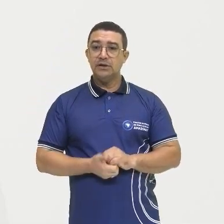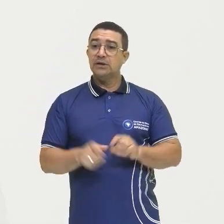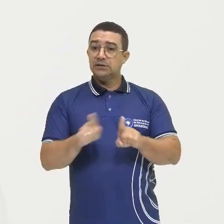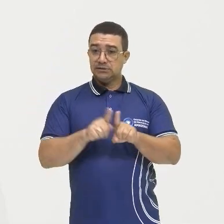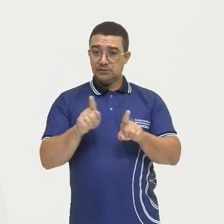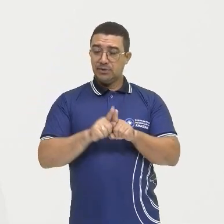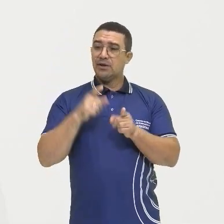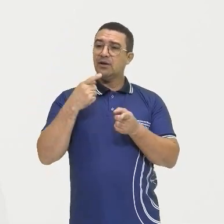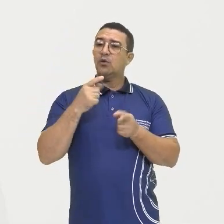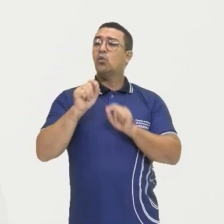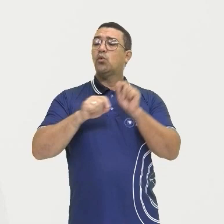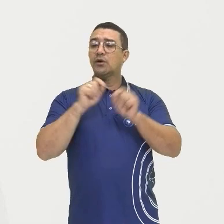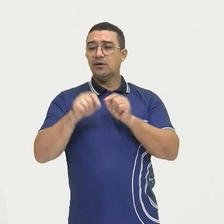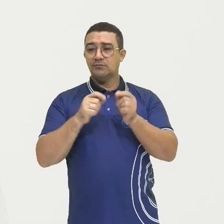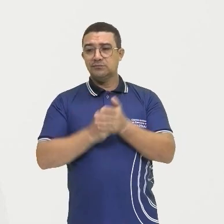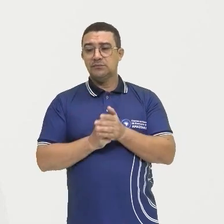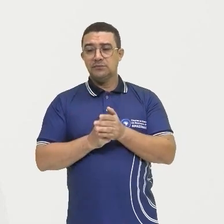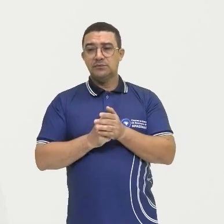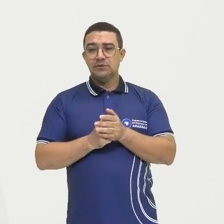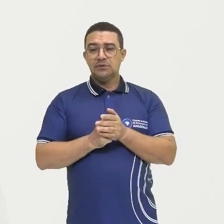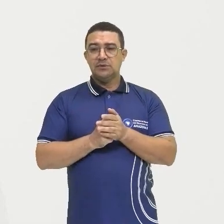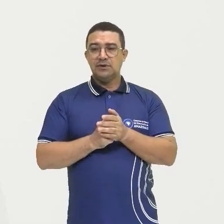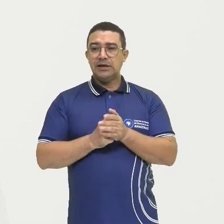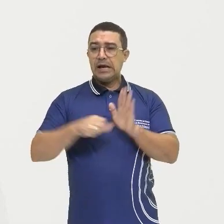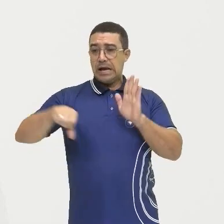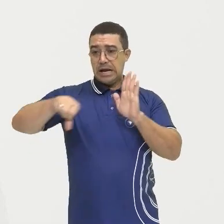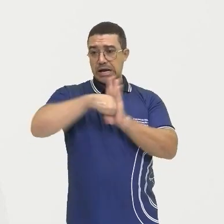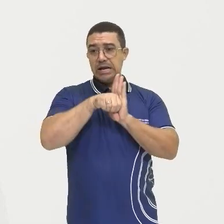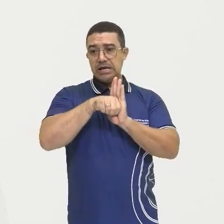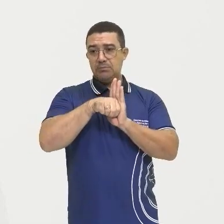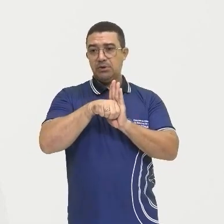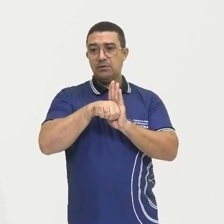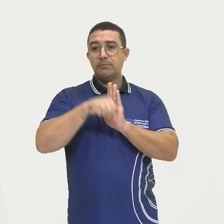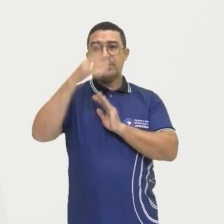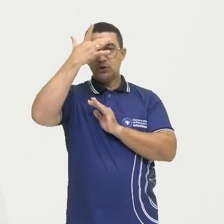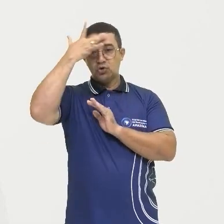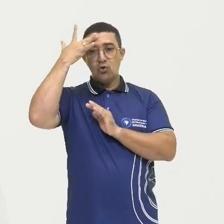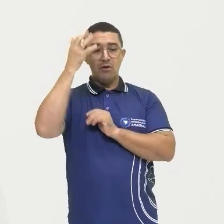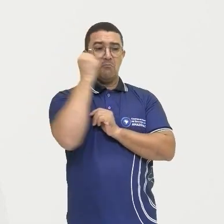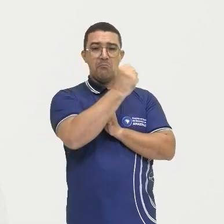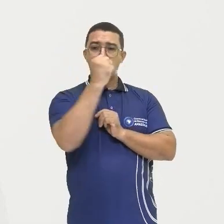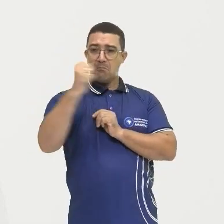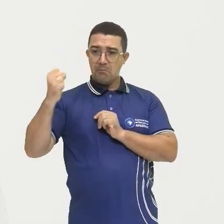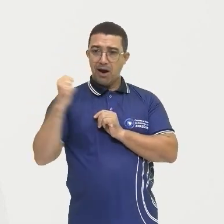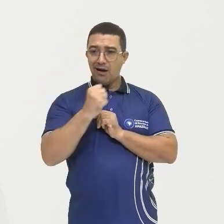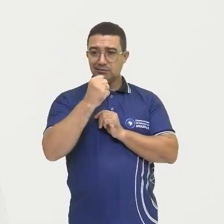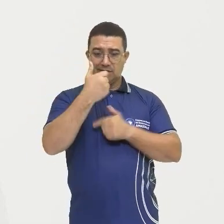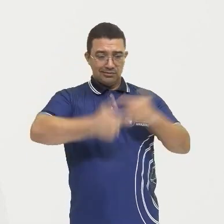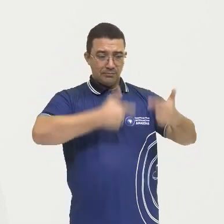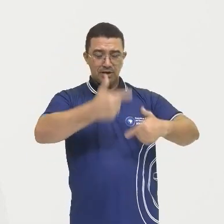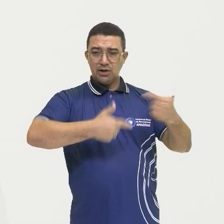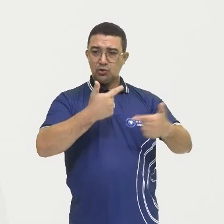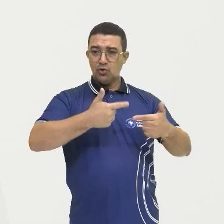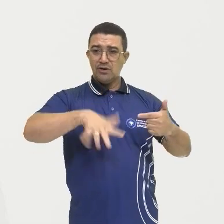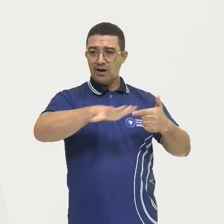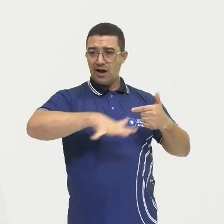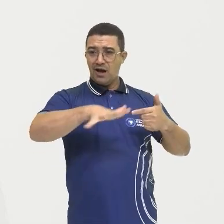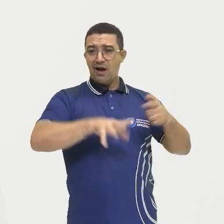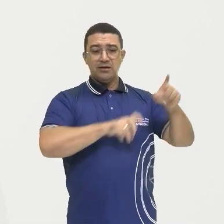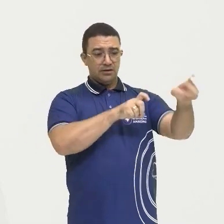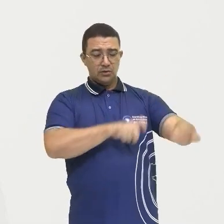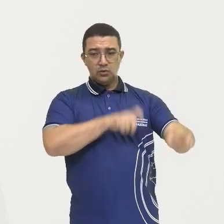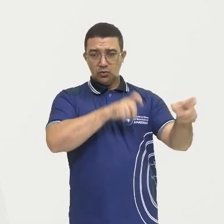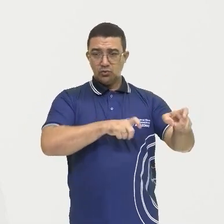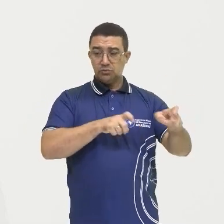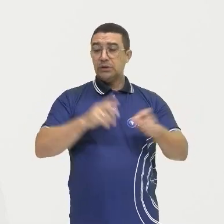dos assassinos, dos trabalhadores rurais e nos últimos 30 anos, principalmente no